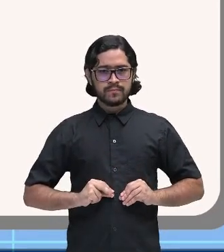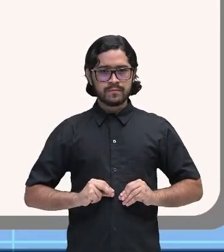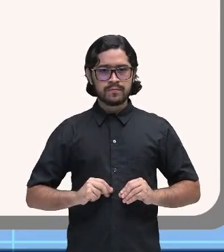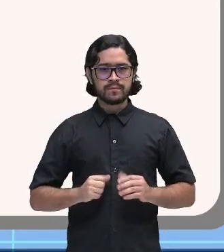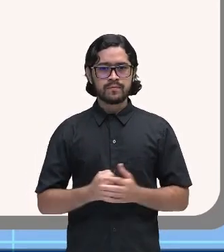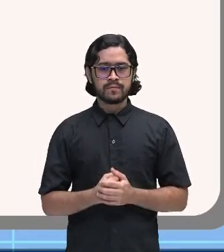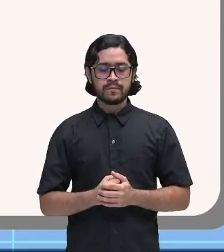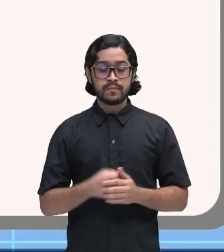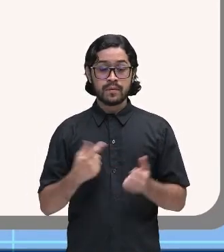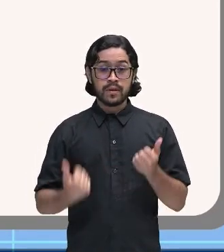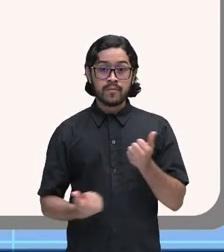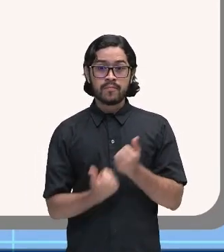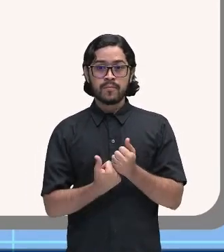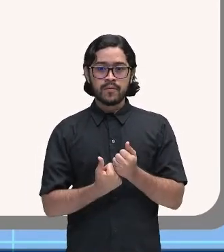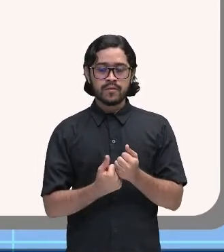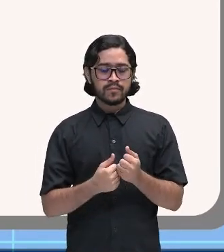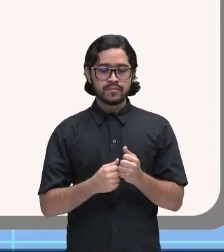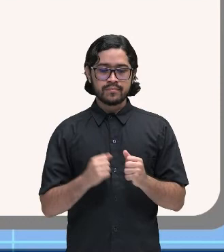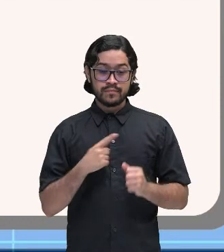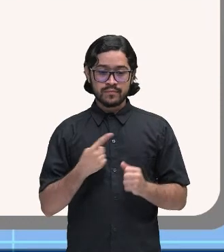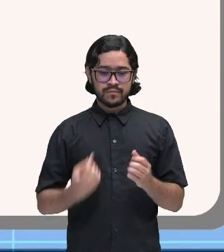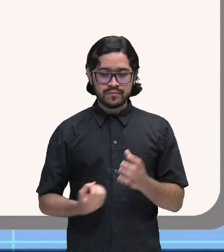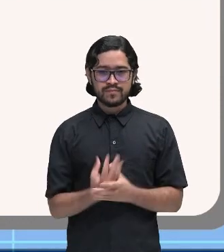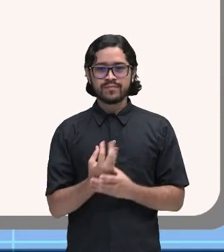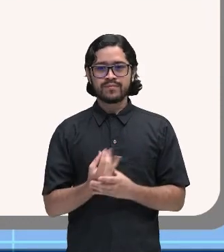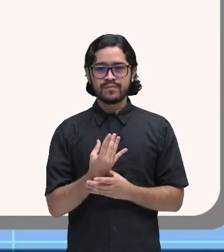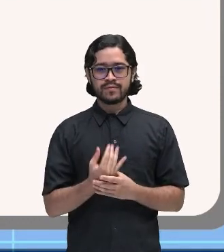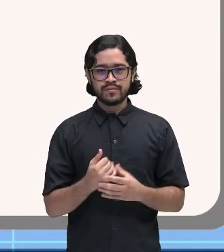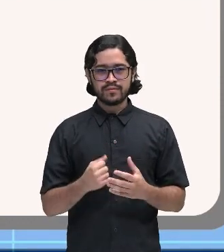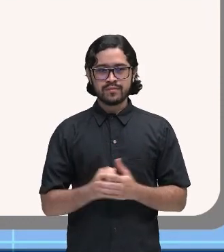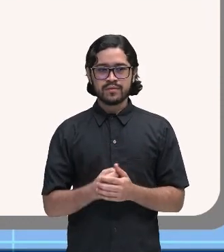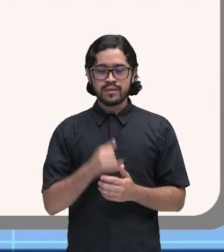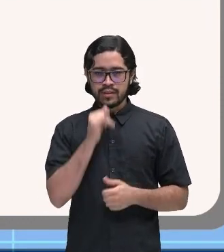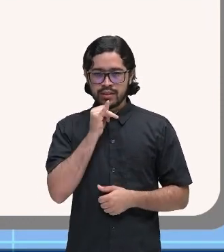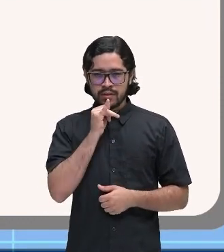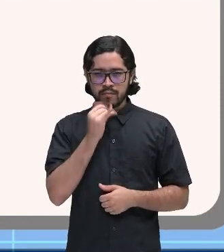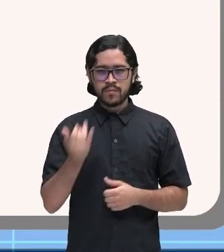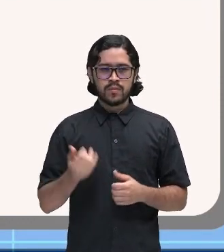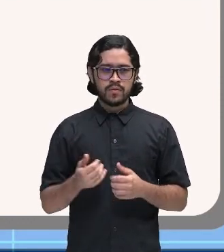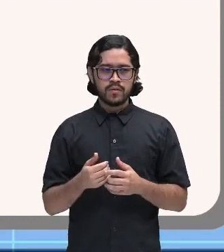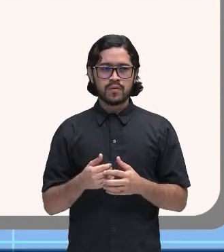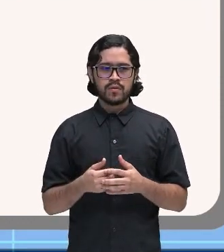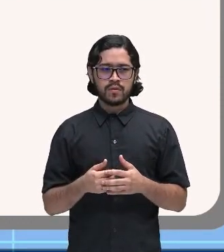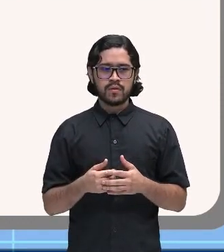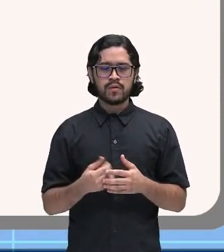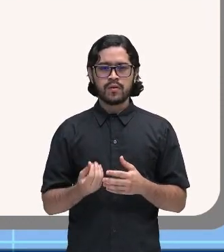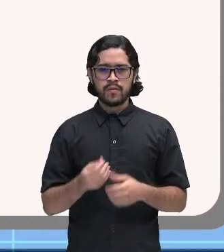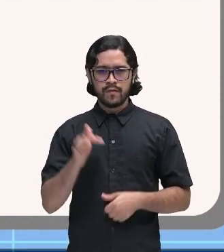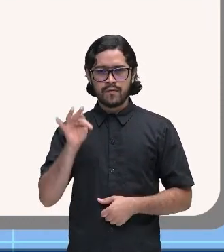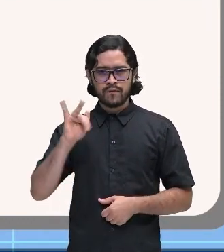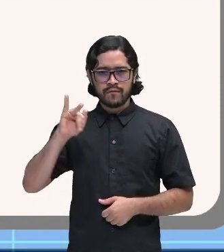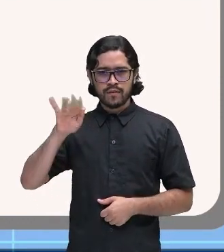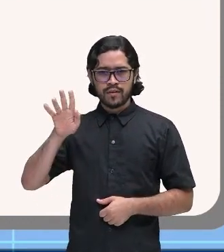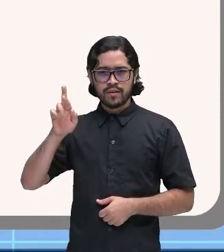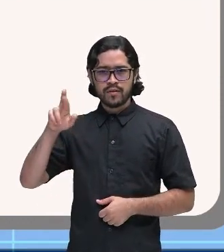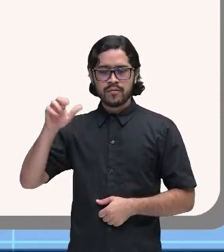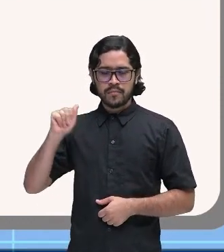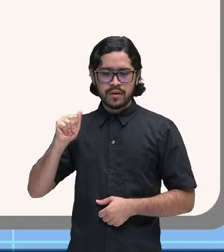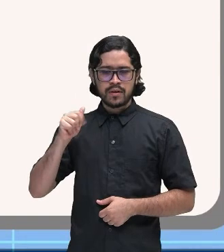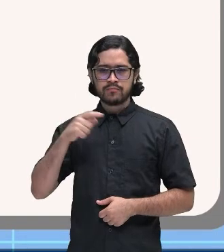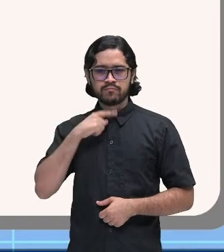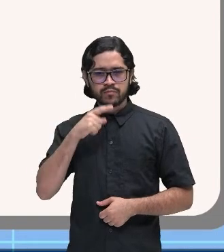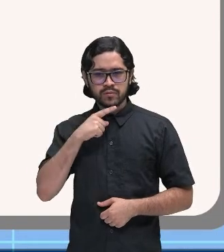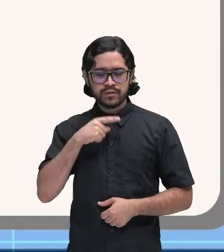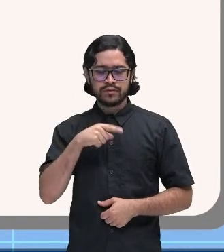ela ajuda na formação, né? As fibras que nós não conseguimos digerir lá até o intestino delgado são degradadas aqui por